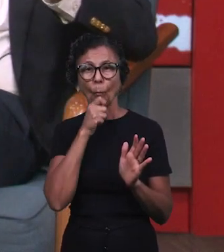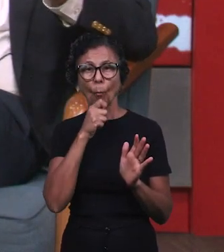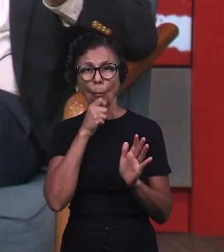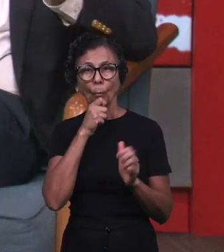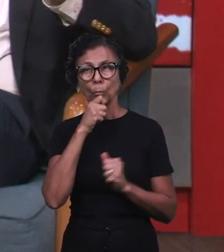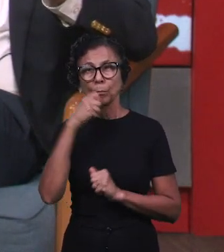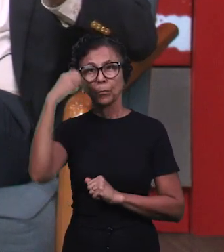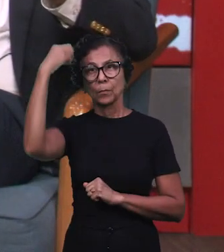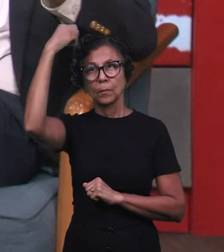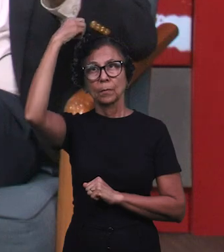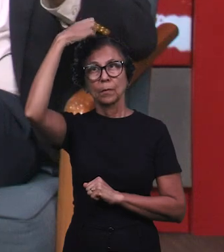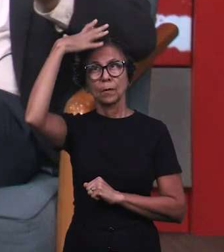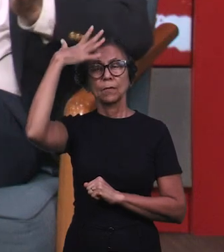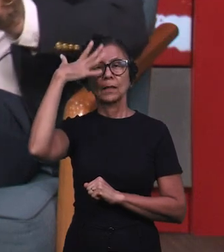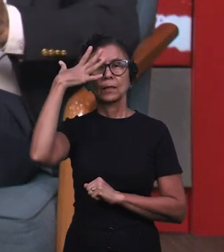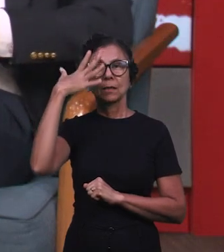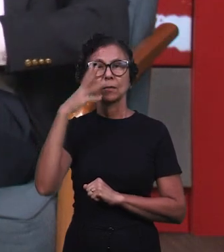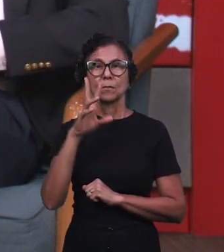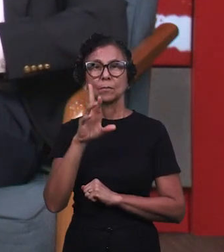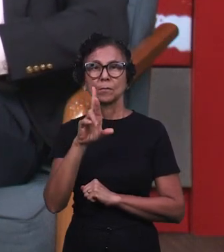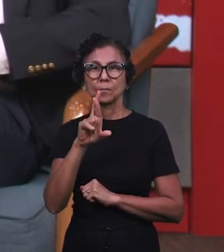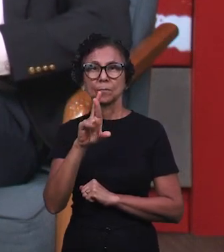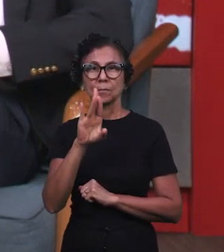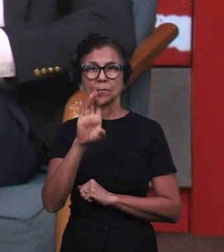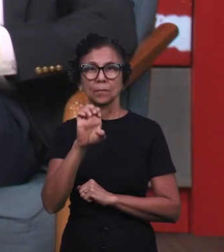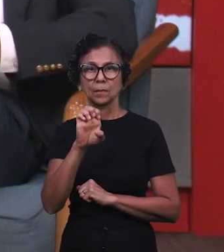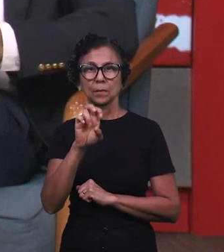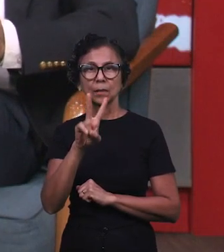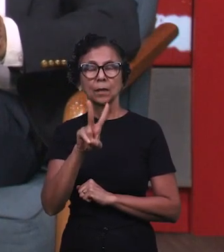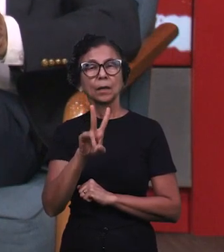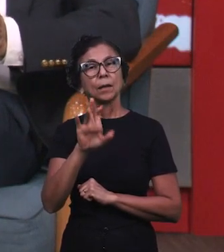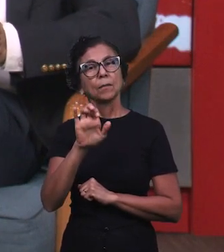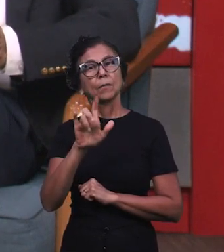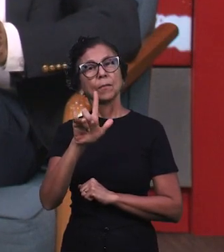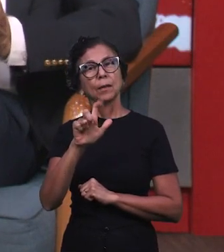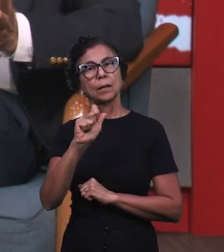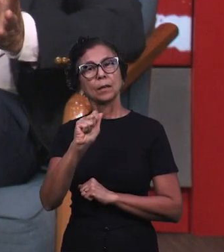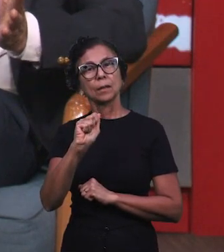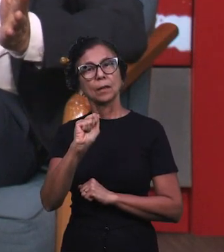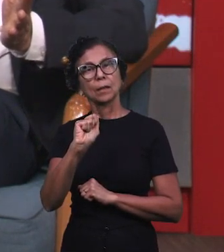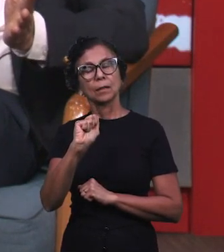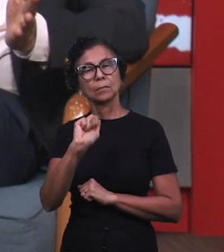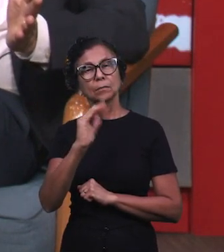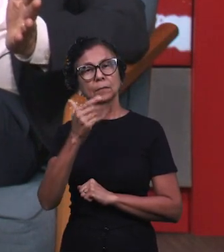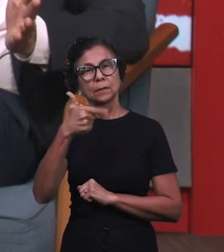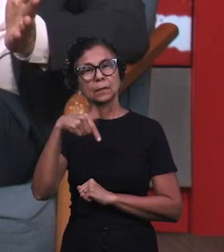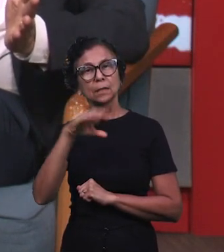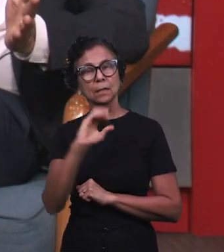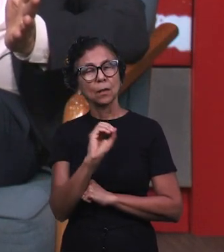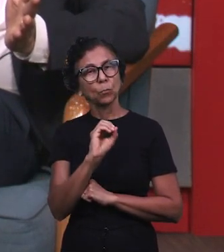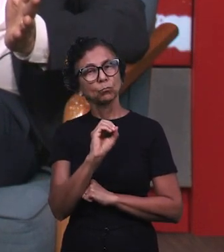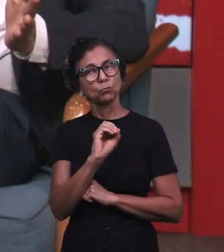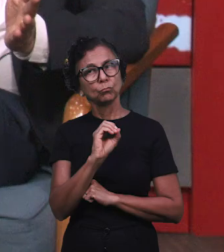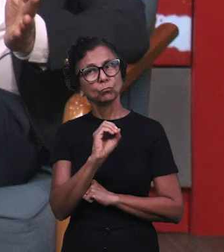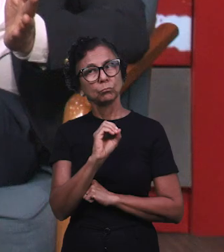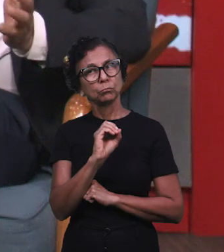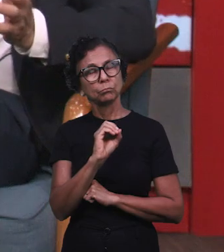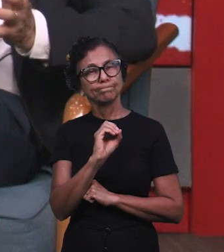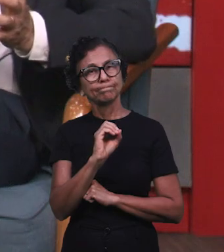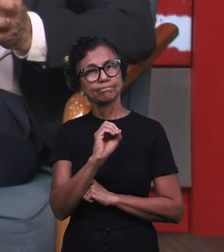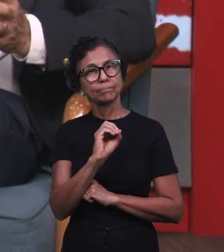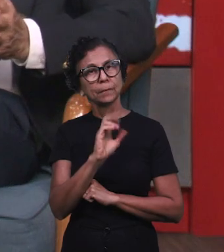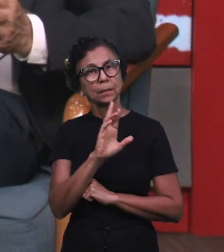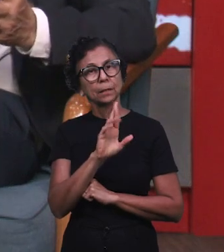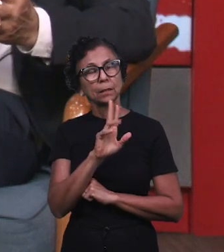é revelação? A revelação é alguma coisa que não vem da sua razão.